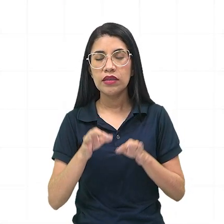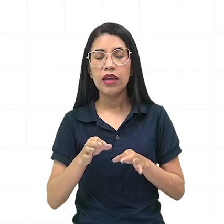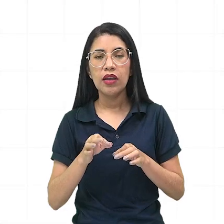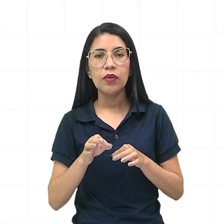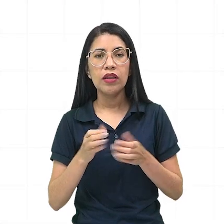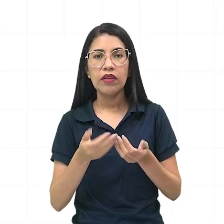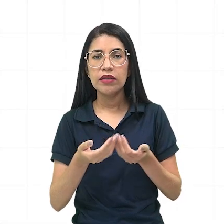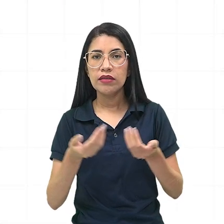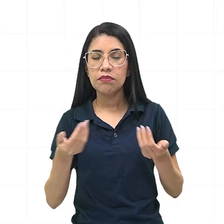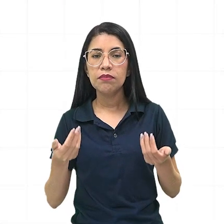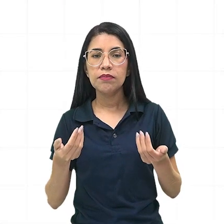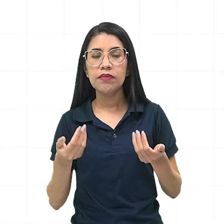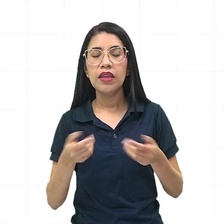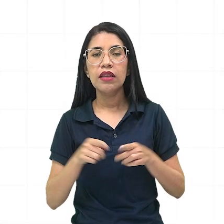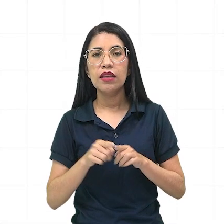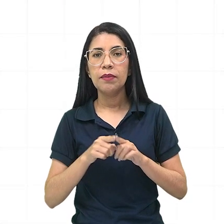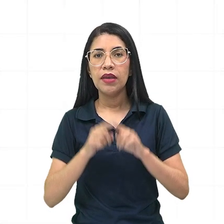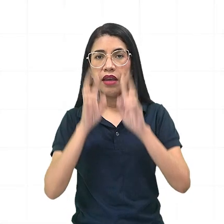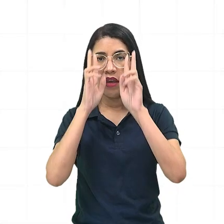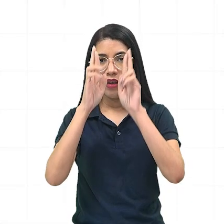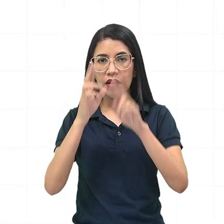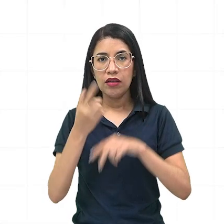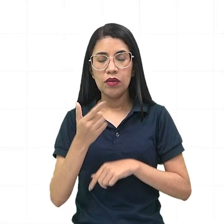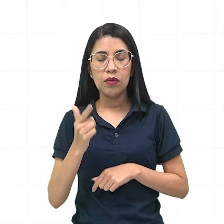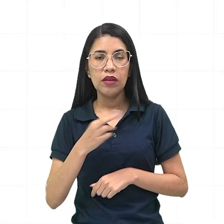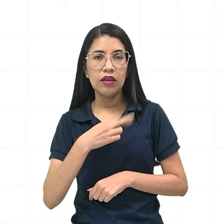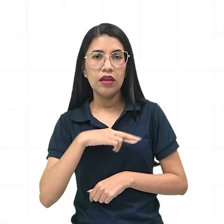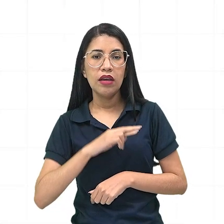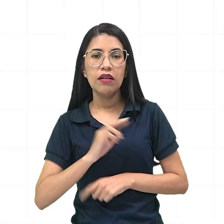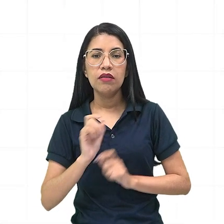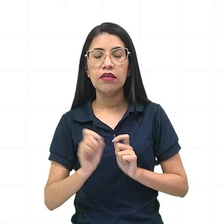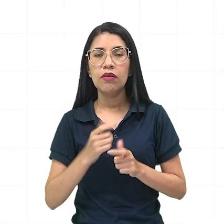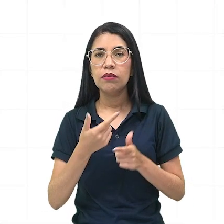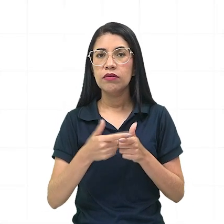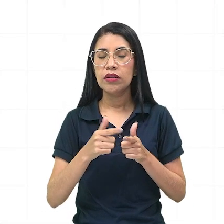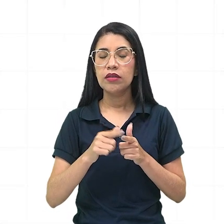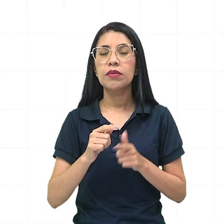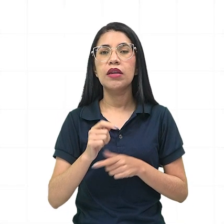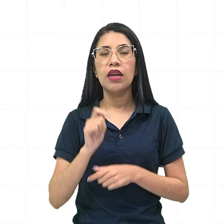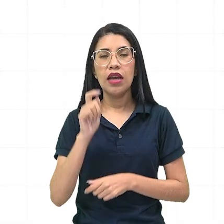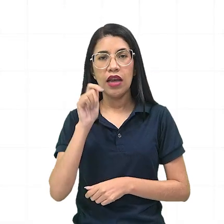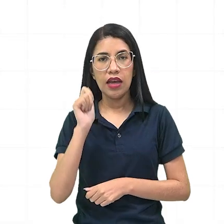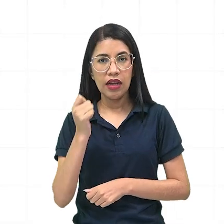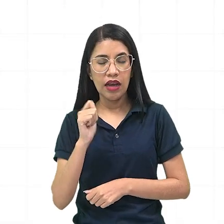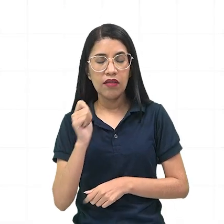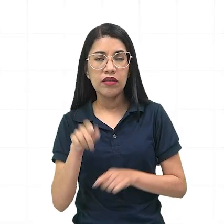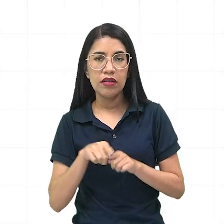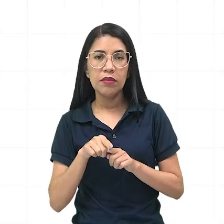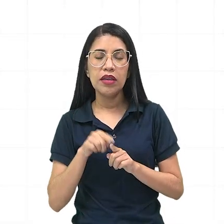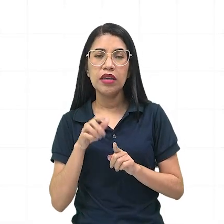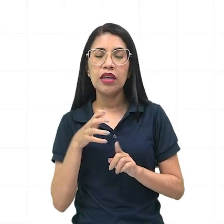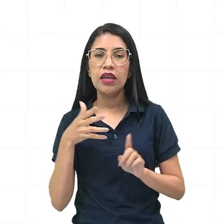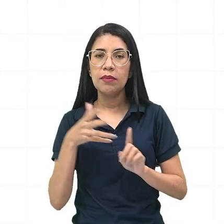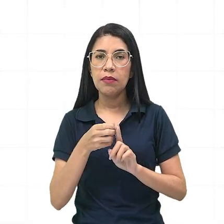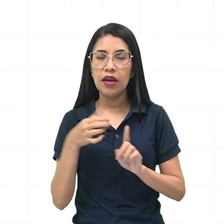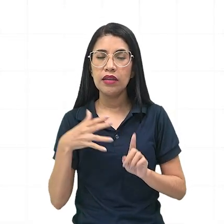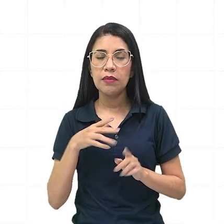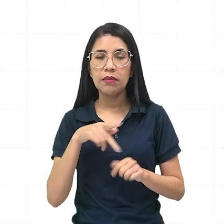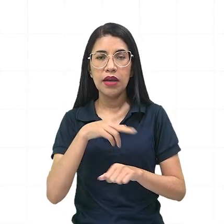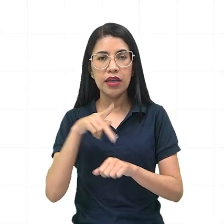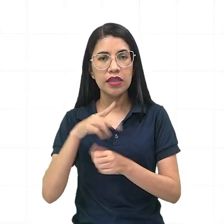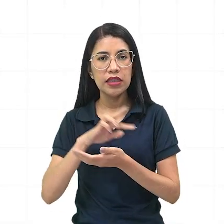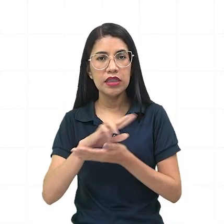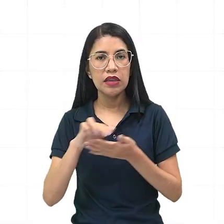né? A intolerância religiosa, nesse sentido, é um problema grave que afeta muitos países.